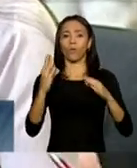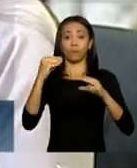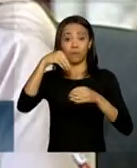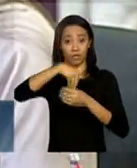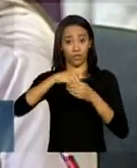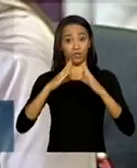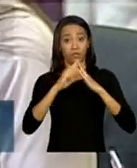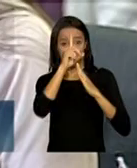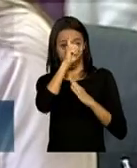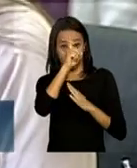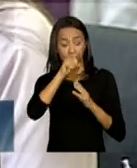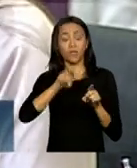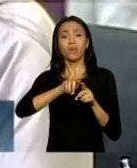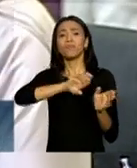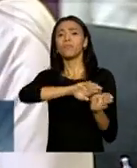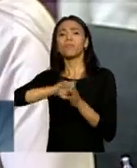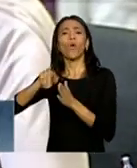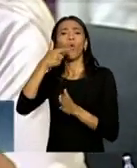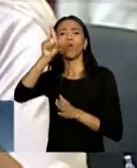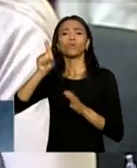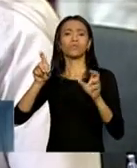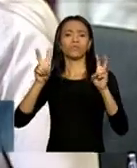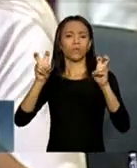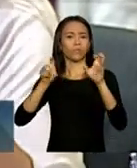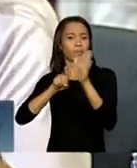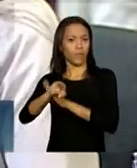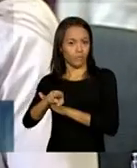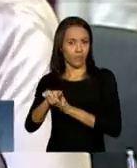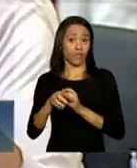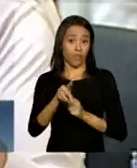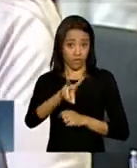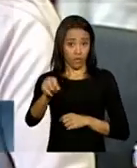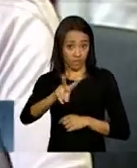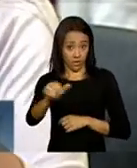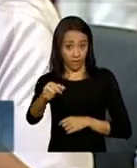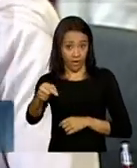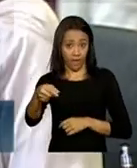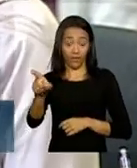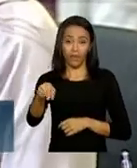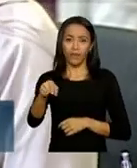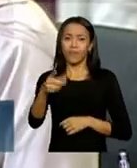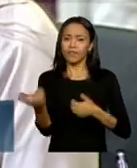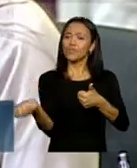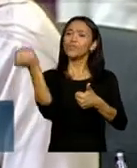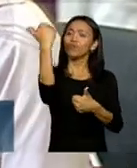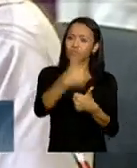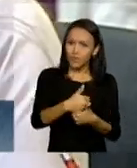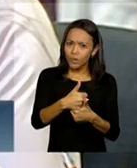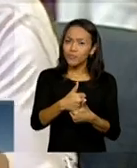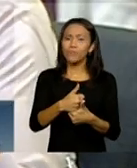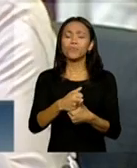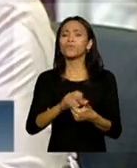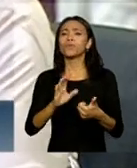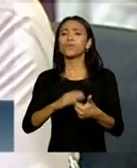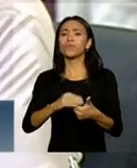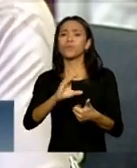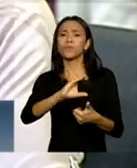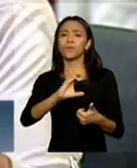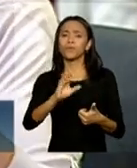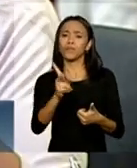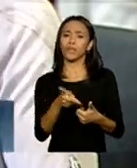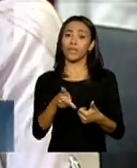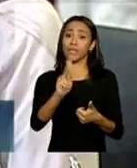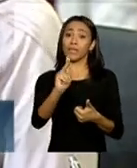aí também mudando de de assunto eu queria saber se o senhor vai aa com a presidente Dilma e com o seu substituto Dr kouro o que que o senhor achou então da